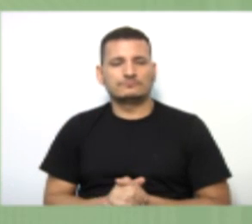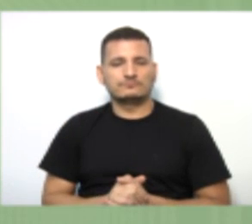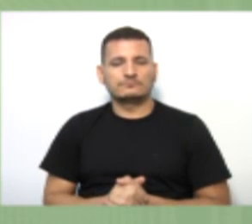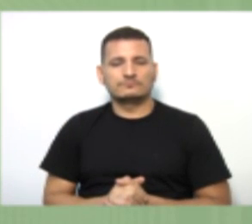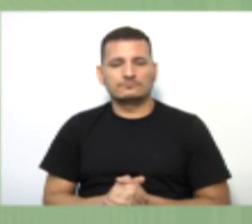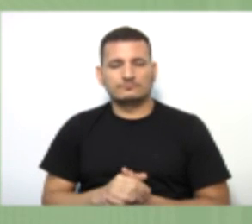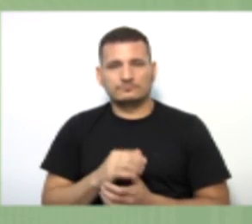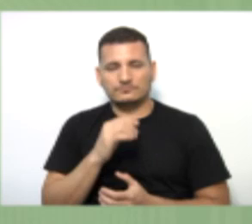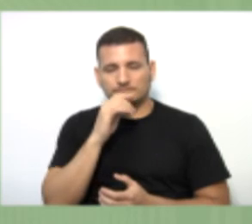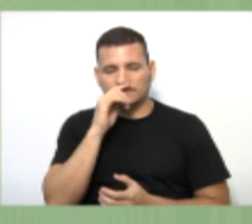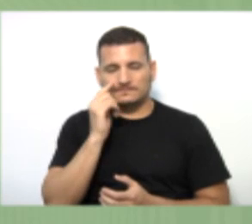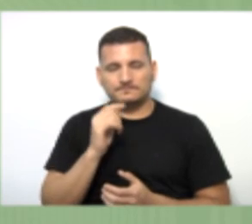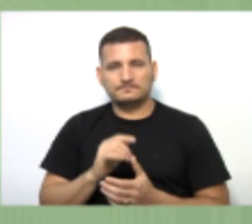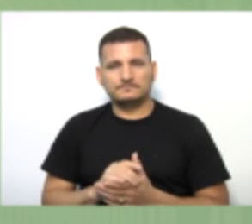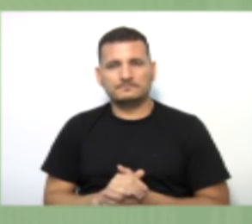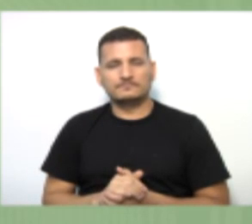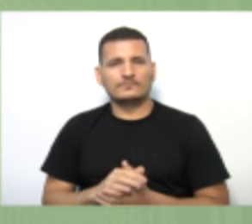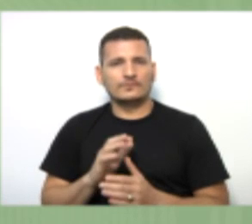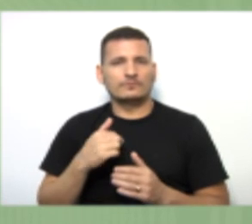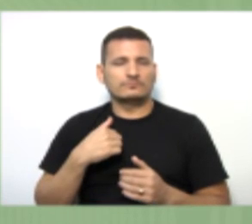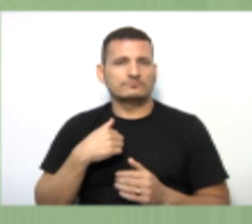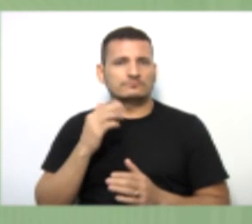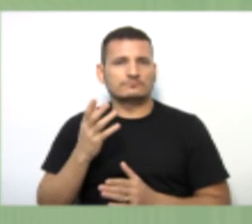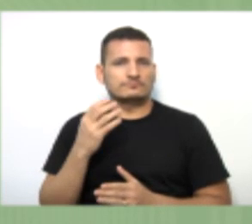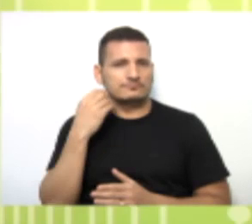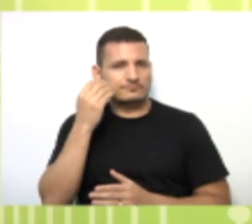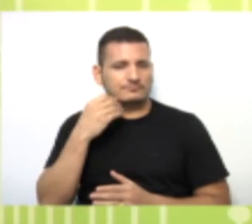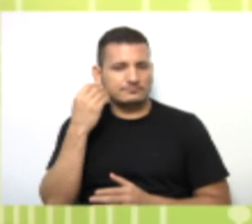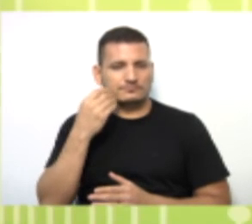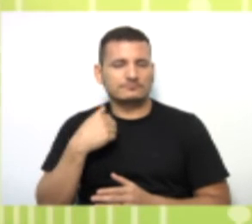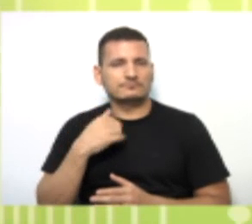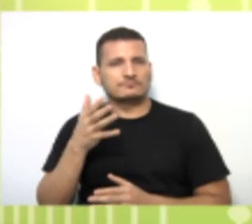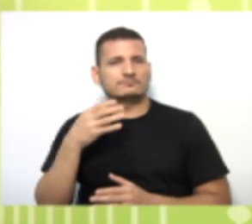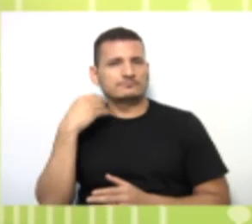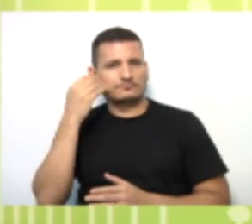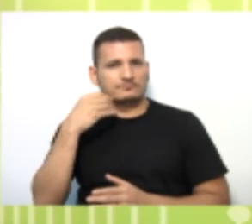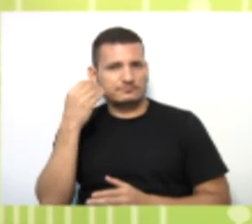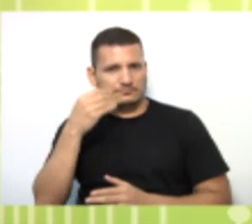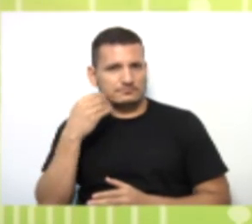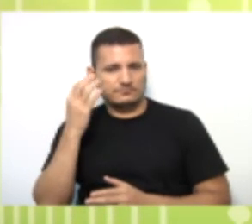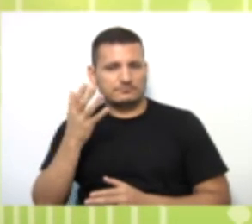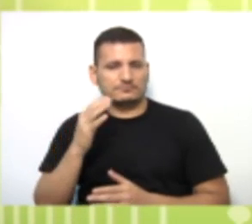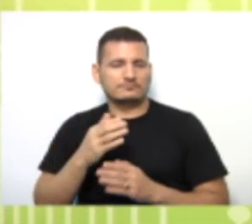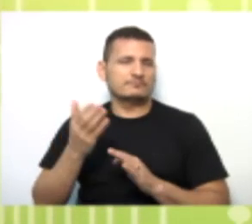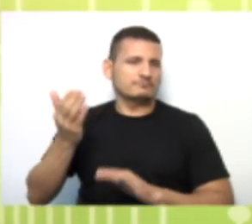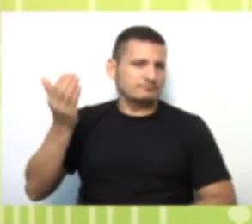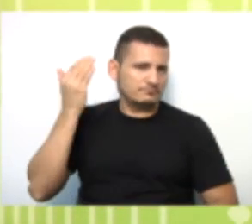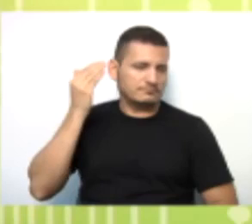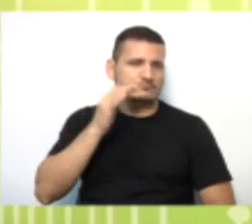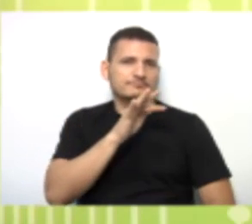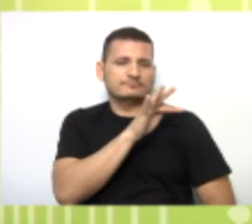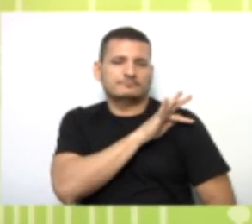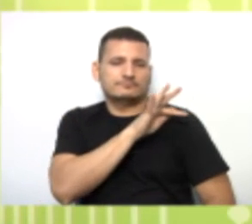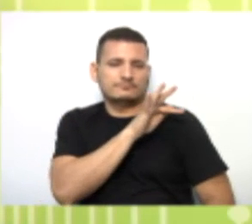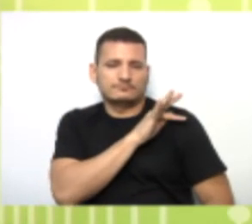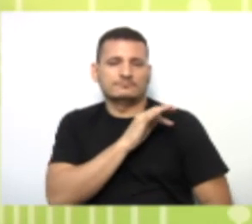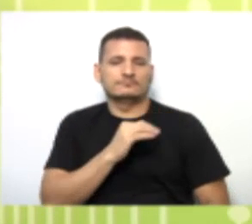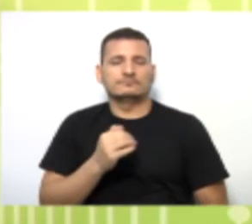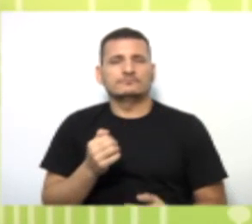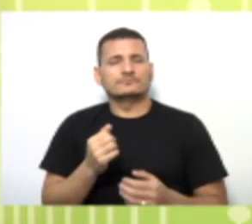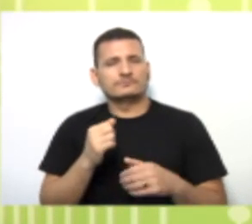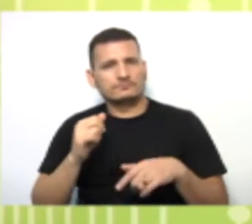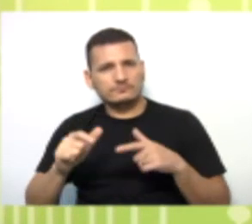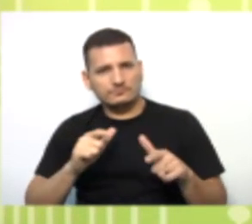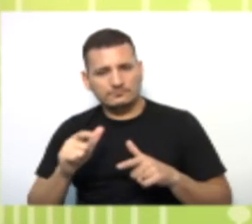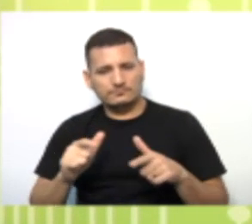tive experiências, olhando para mim aqui agora. Eu já tive experiências na época de faculdade, no trabalho mesmo em